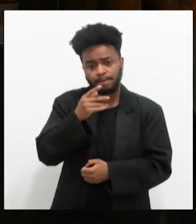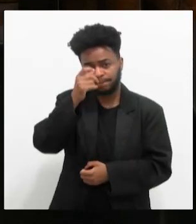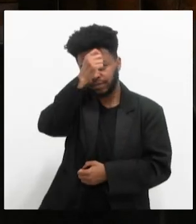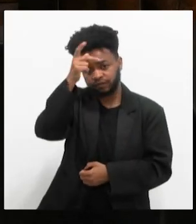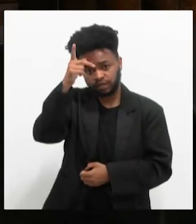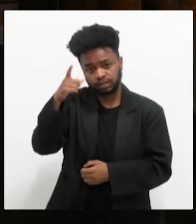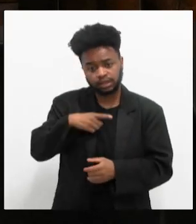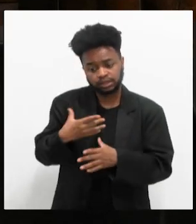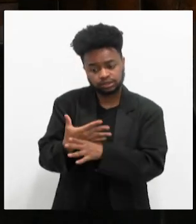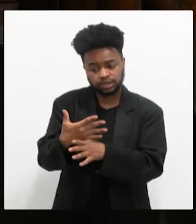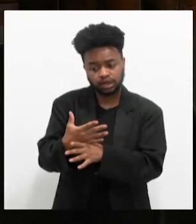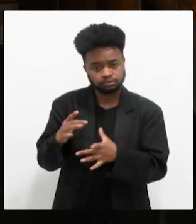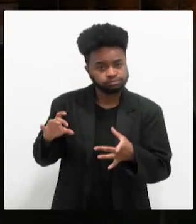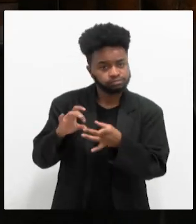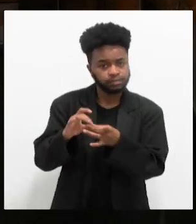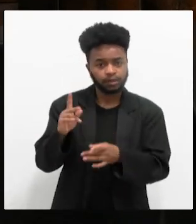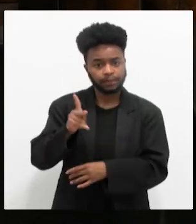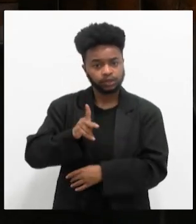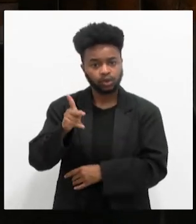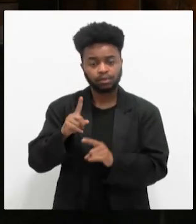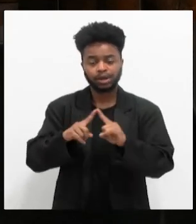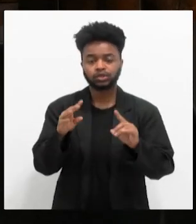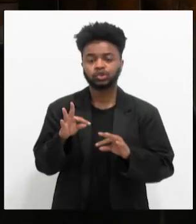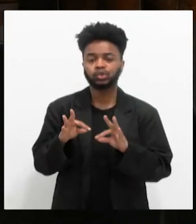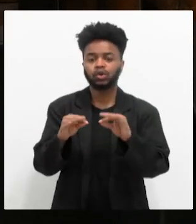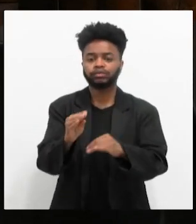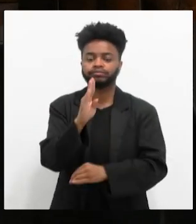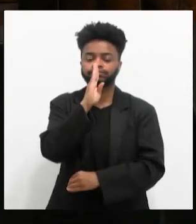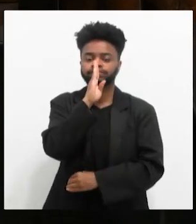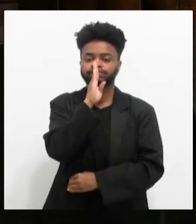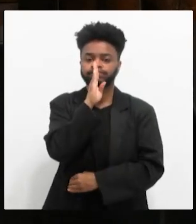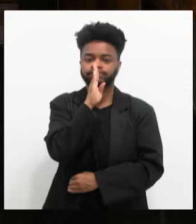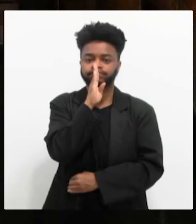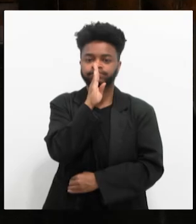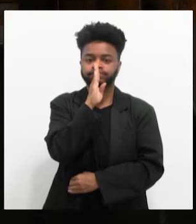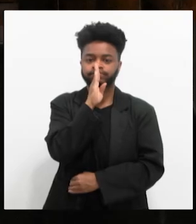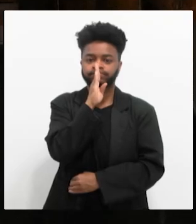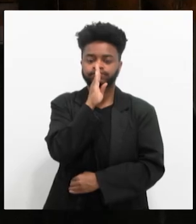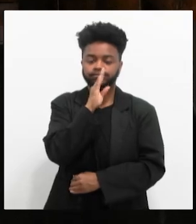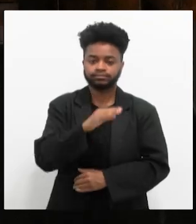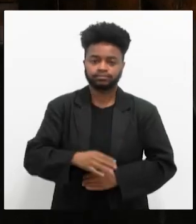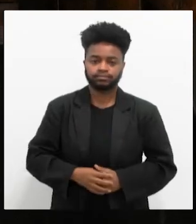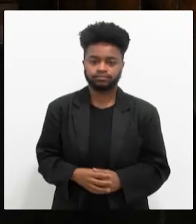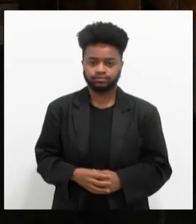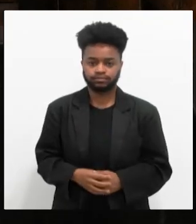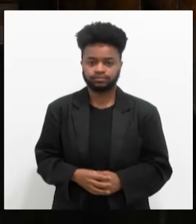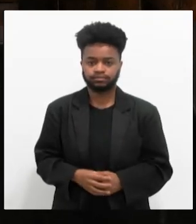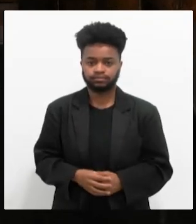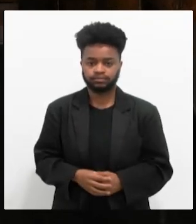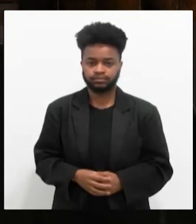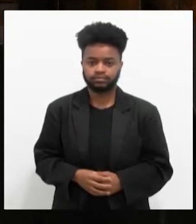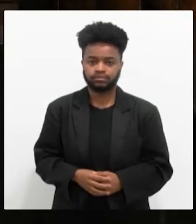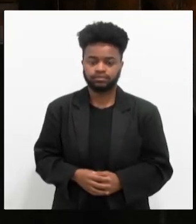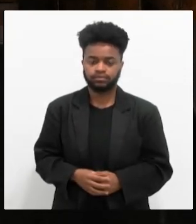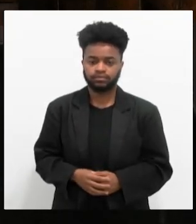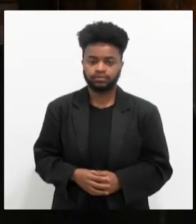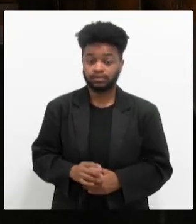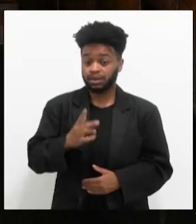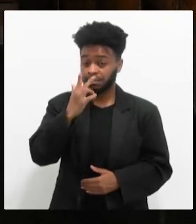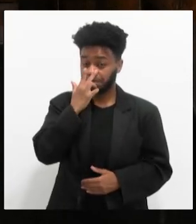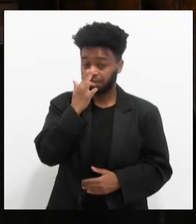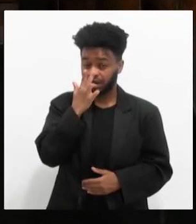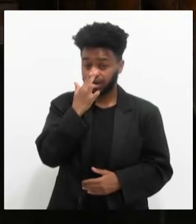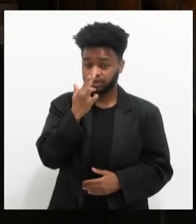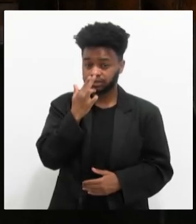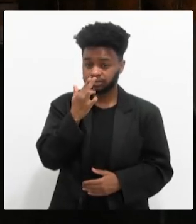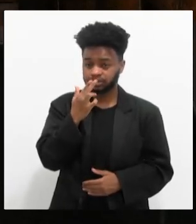petroleiros. Mas todo mundo está num silêncio sepulcral. Parece que eu estou